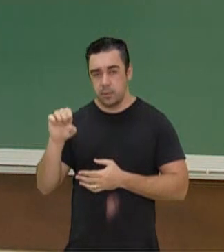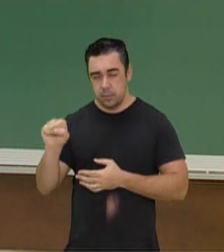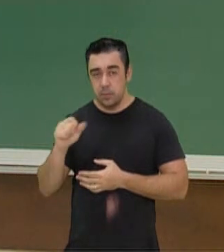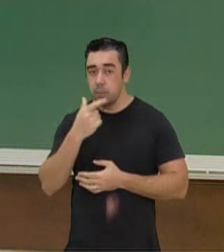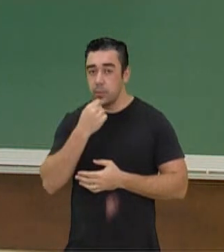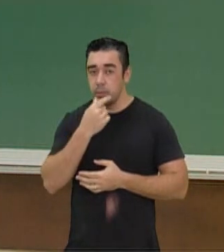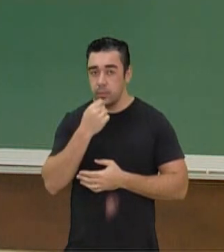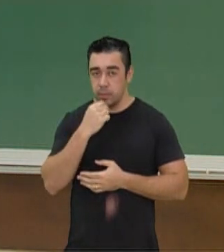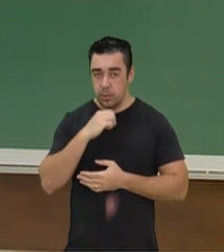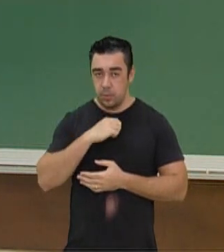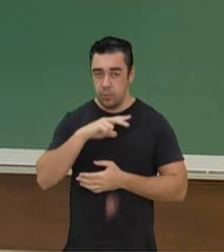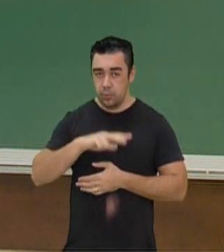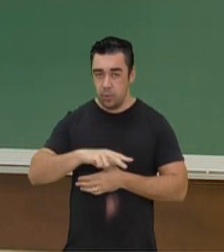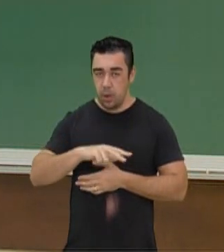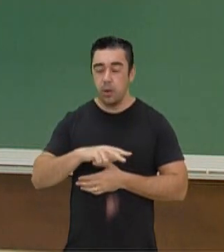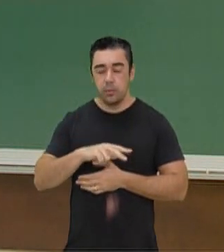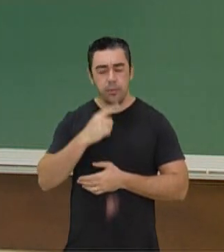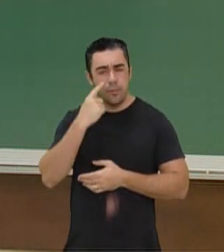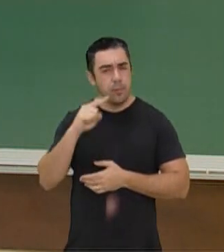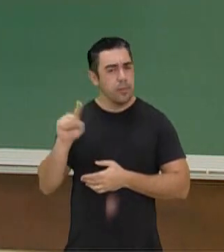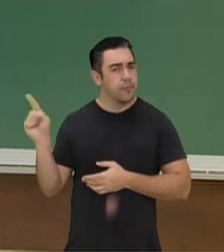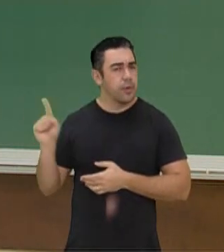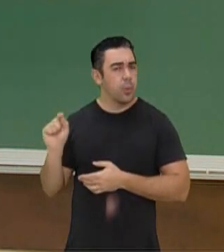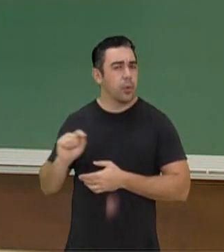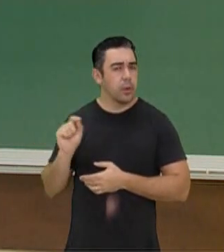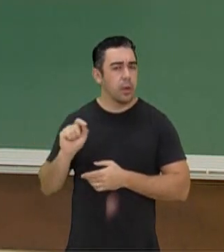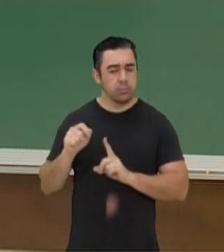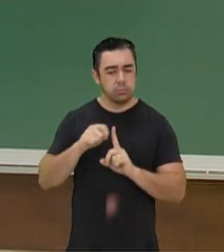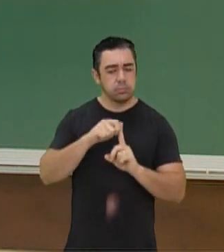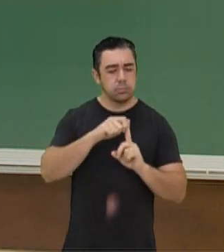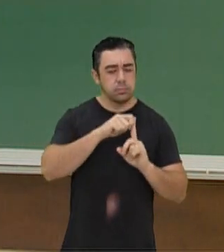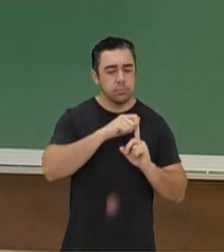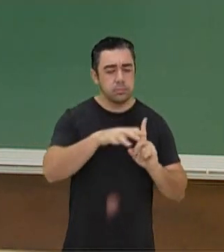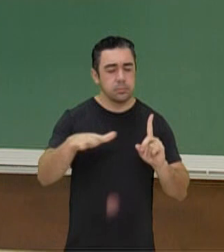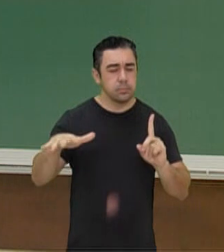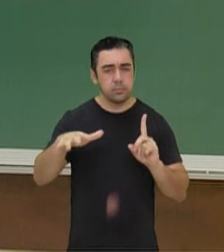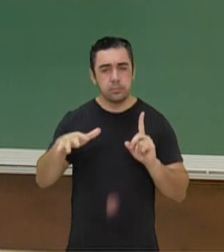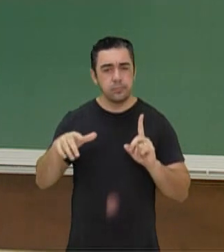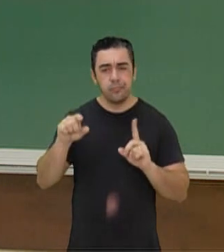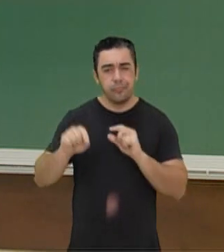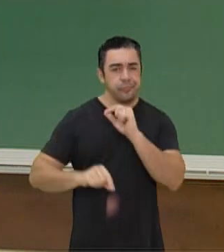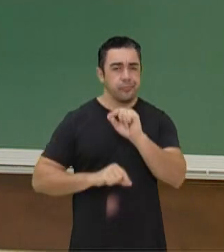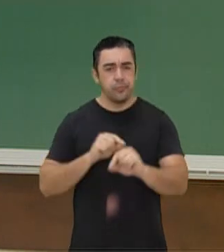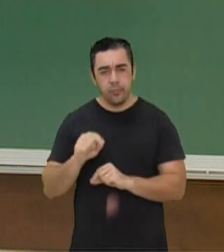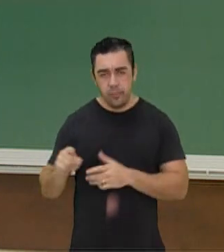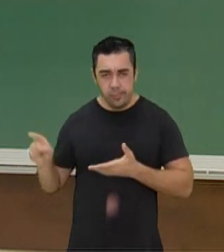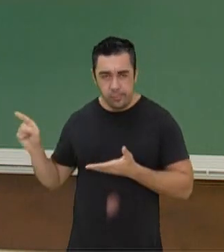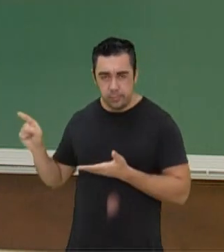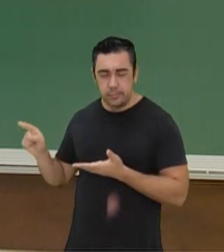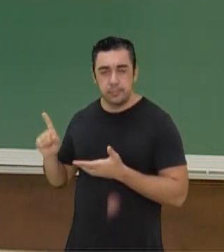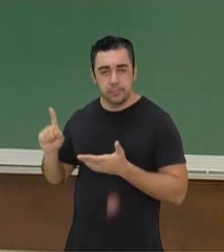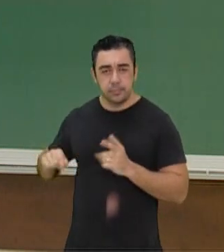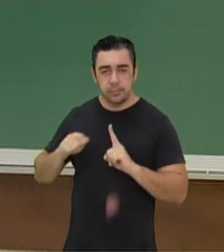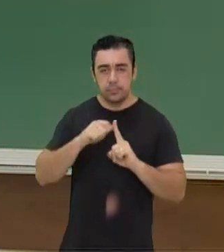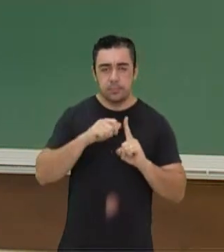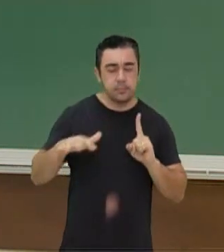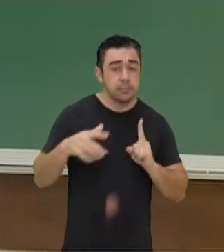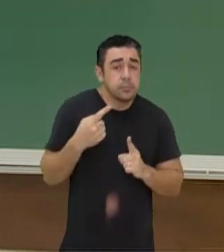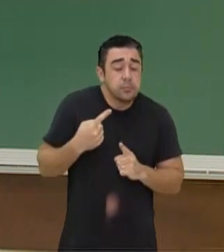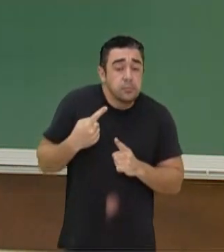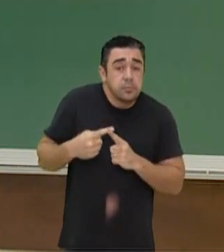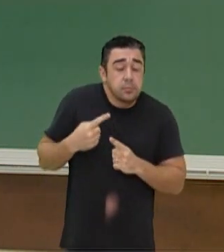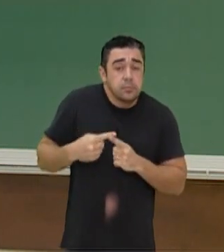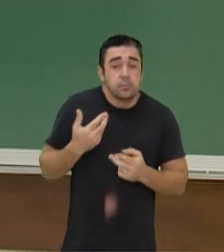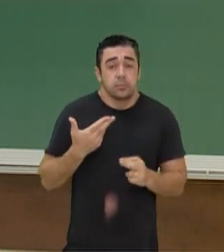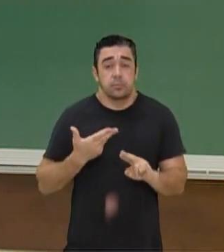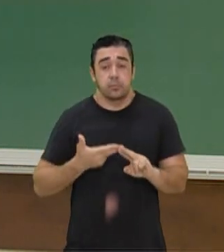E vamos buscar, então, figuras de linguagem, mostrar a essência da figura, para que serve